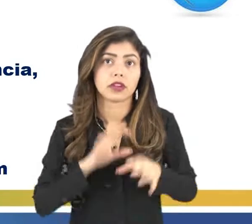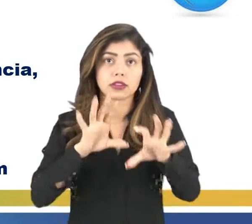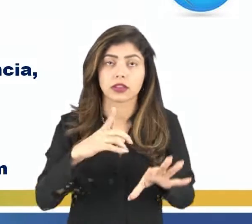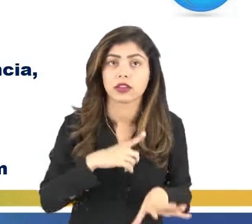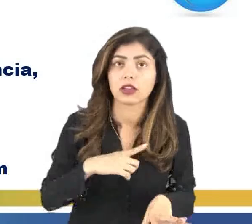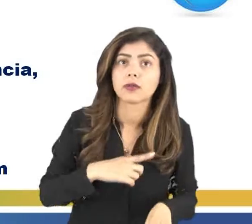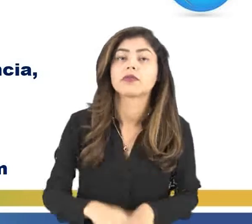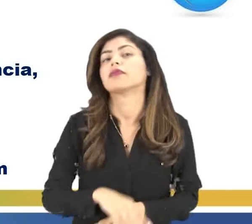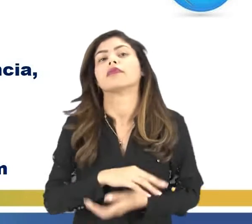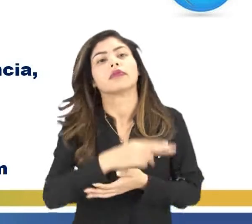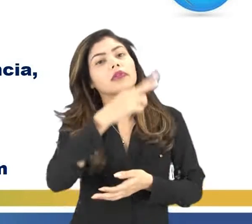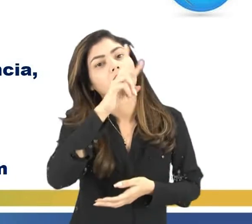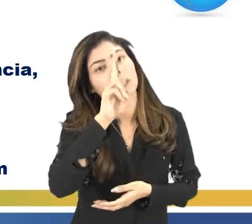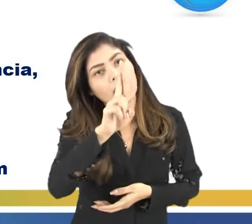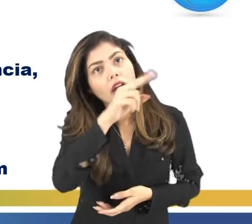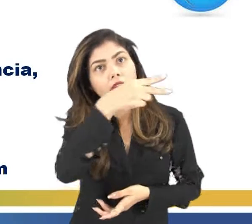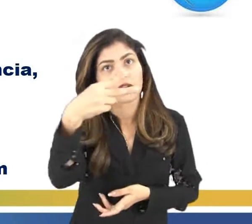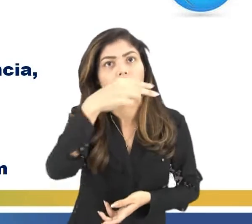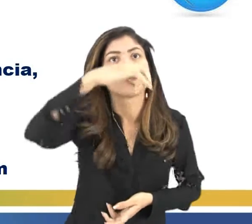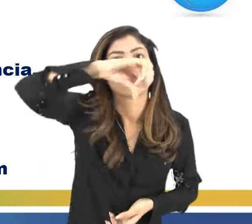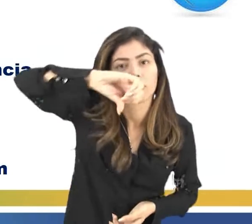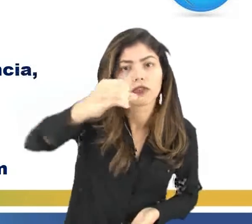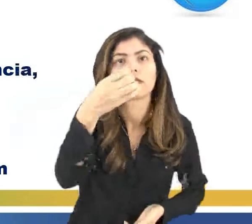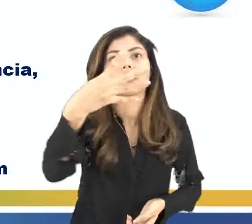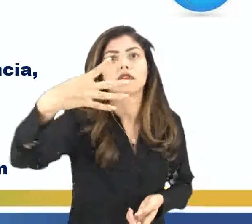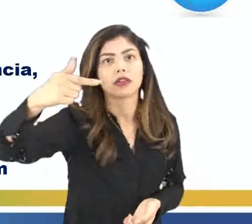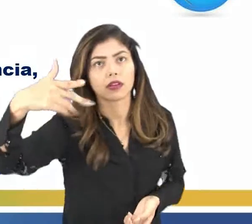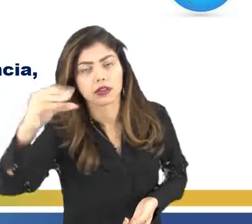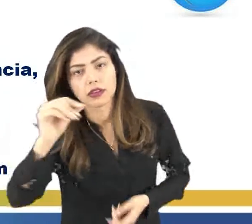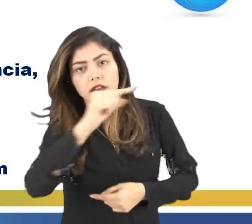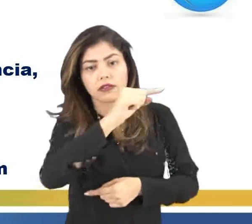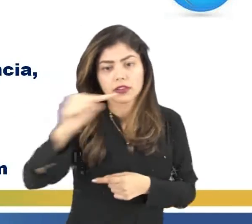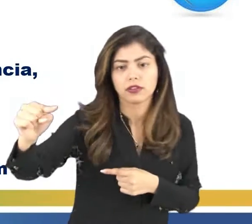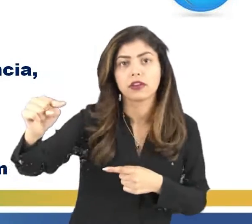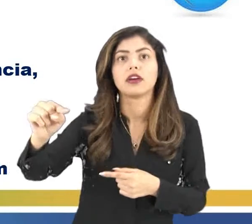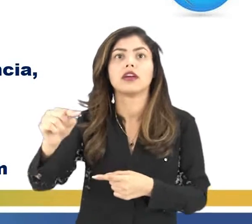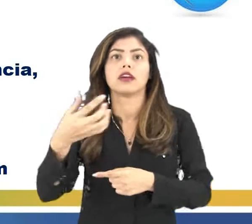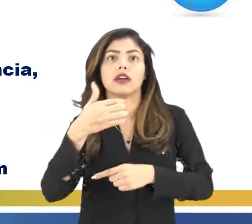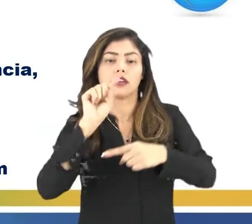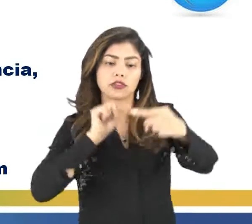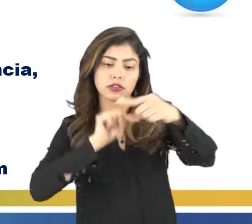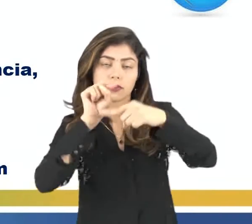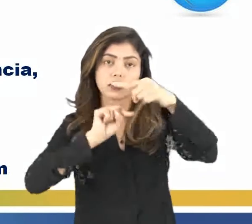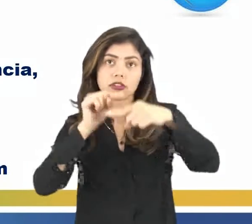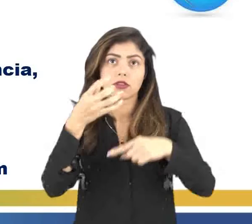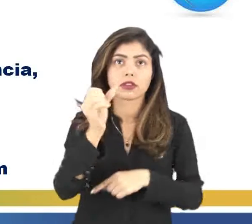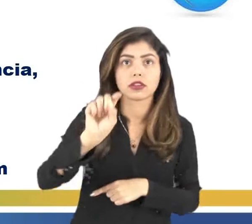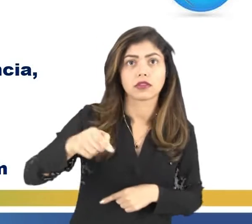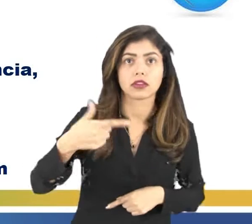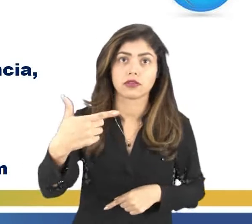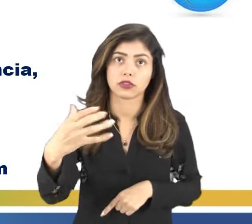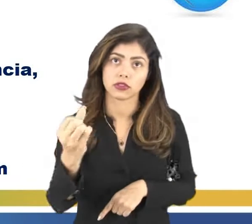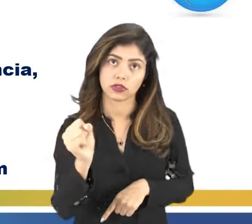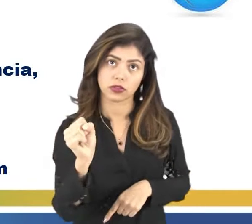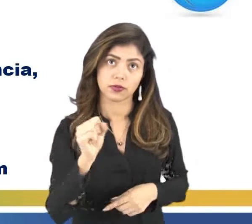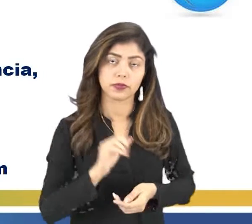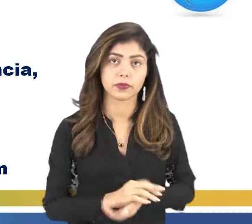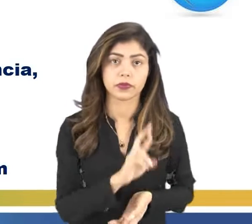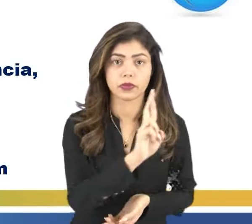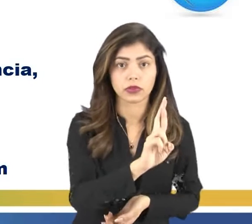Assim teremos o raio igual a 9.420 dividido para